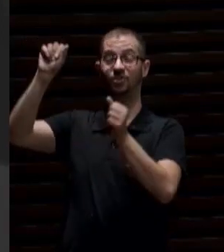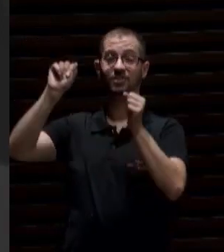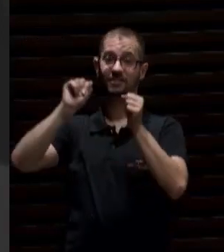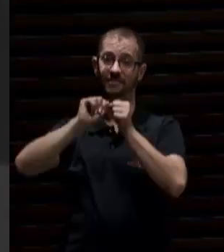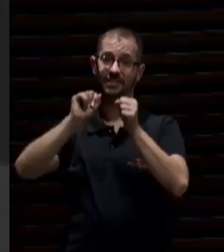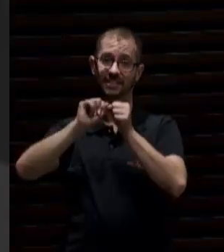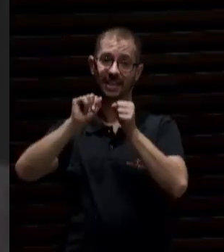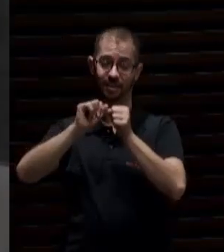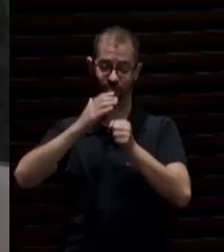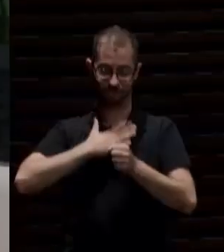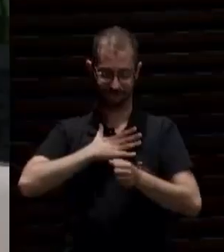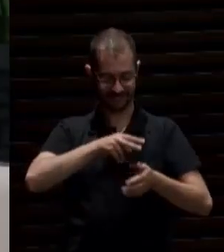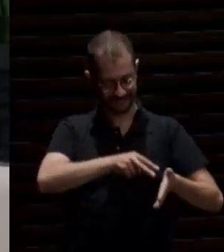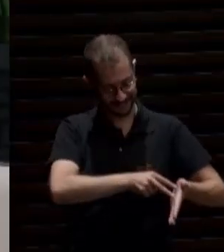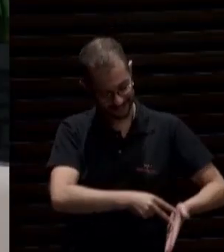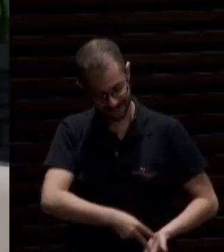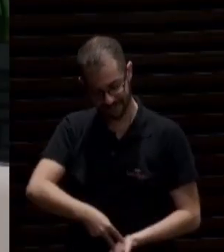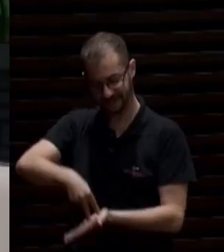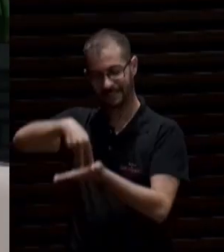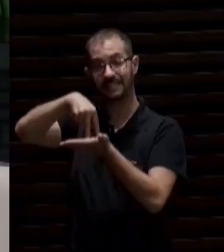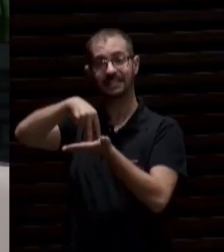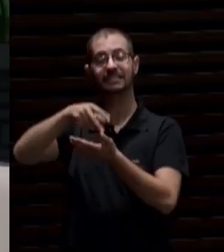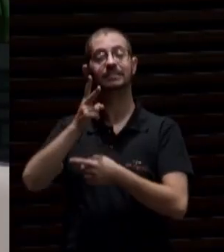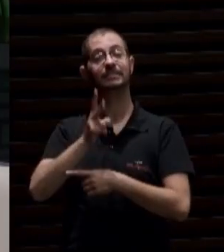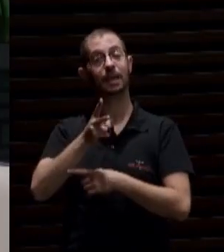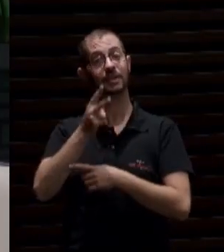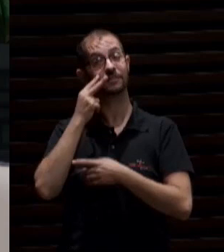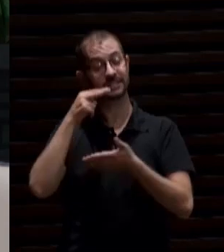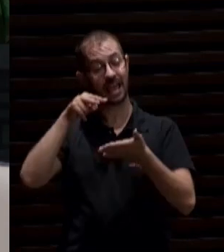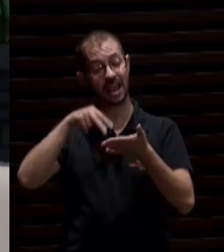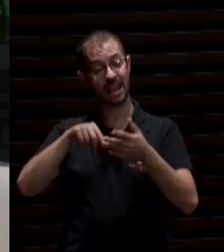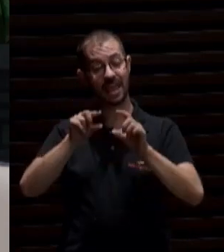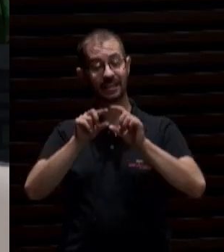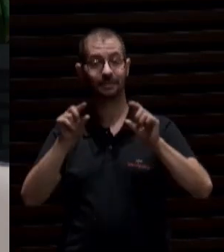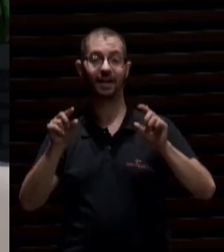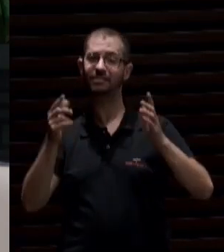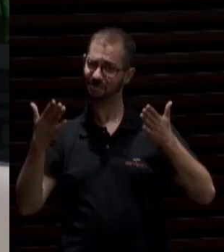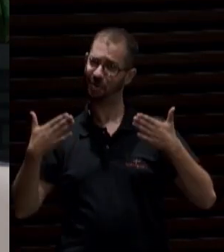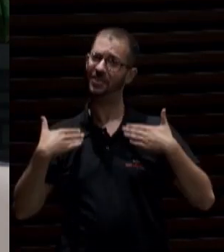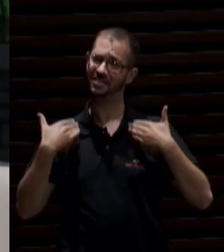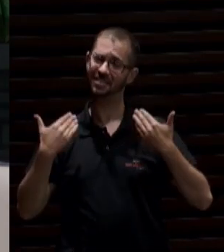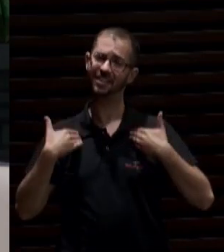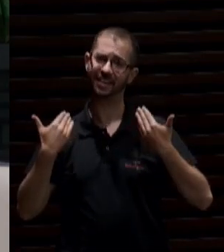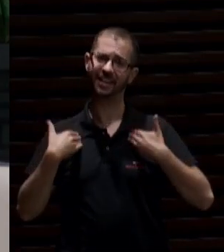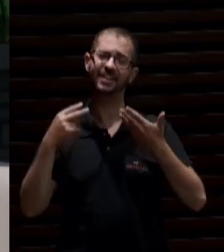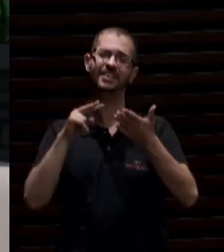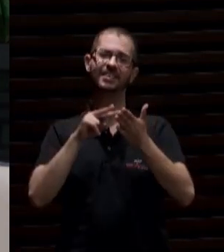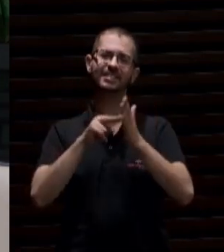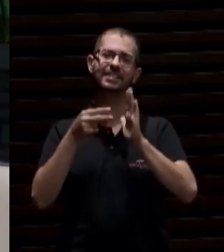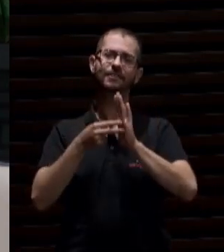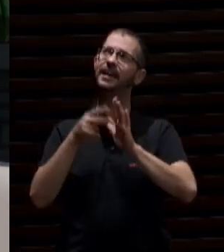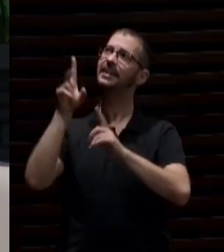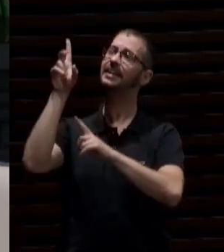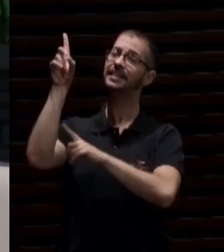as vezes, meu irmão, em que você lê essa expressão na Bíblia, pode se alegrar. Isso quer dizer que o